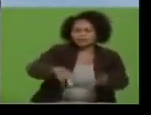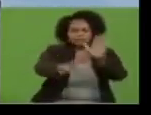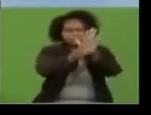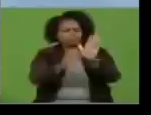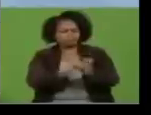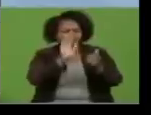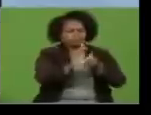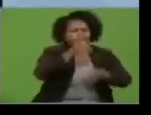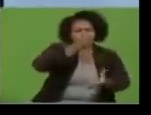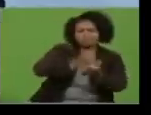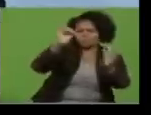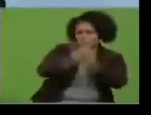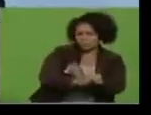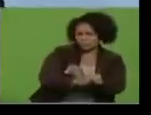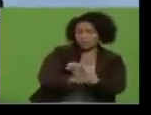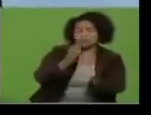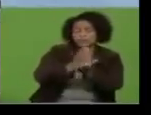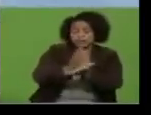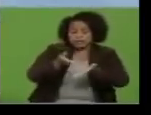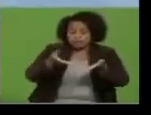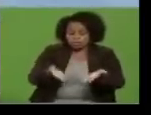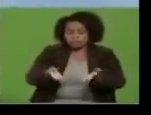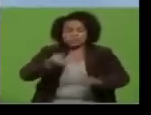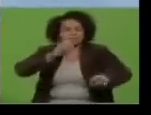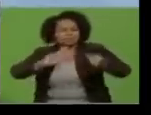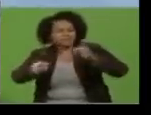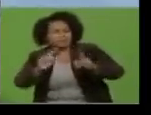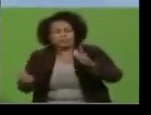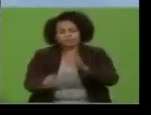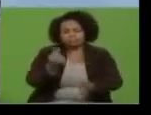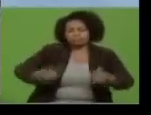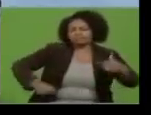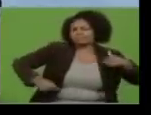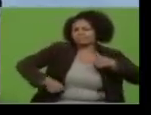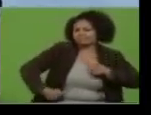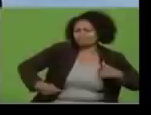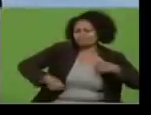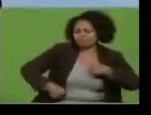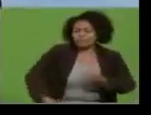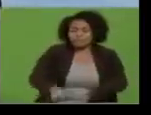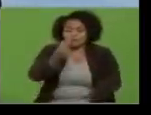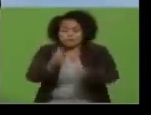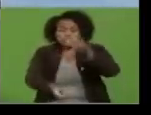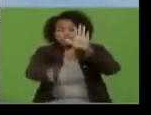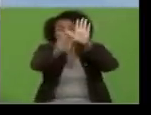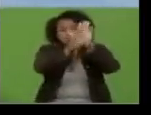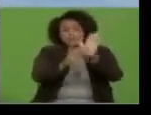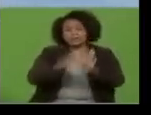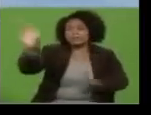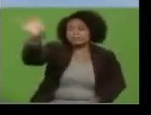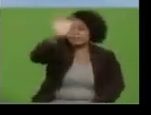restritiva, estaríamos hoje a sofrer os impactos das medidas tomadas pelos outros países.